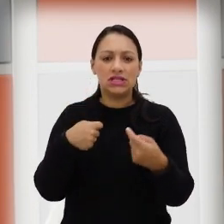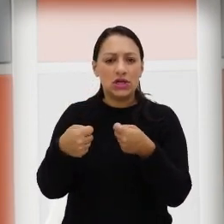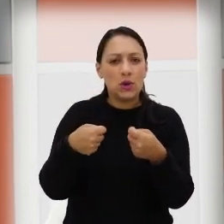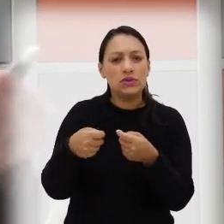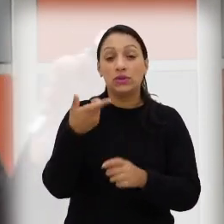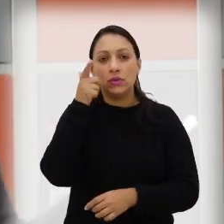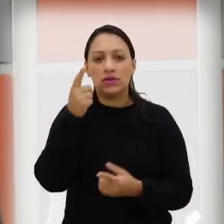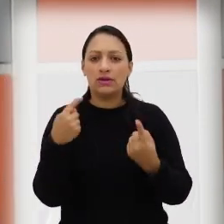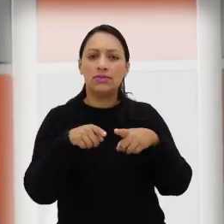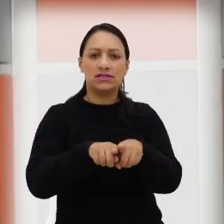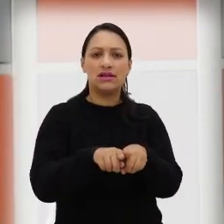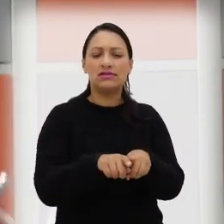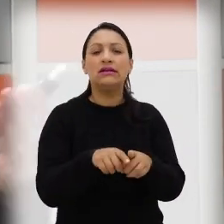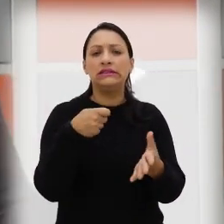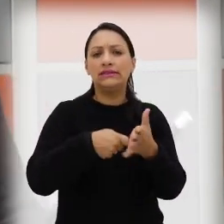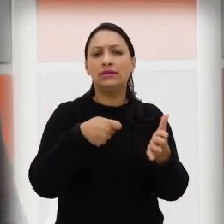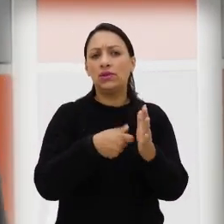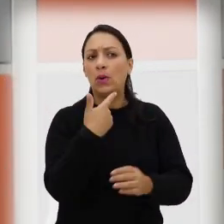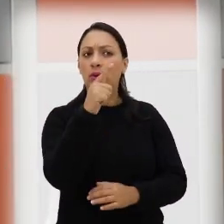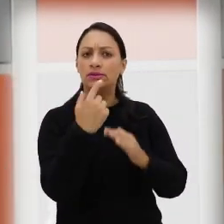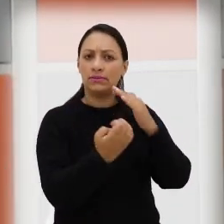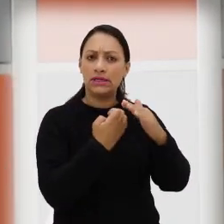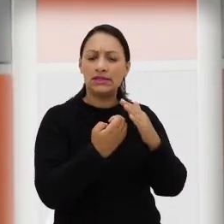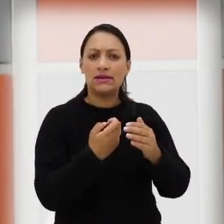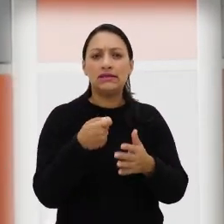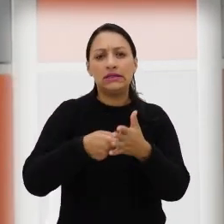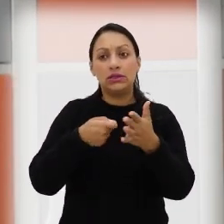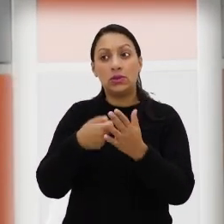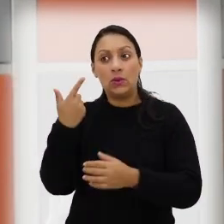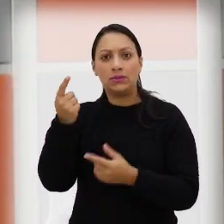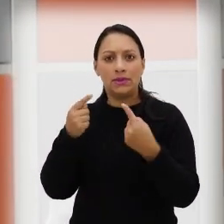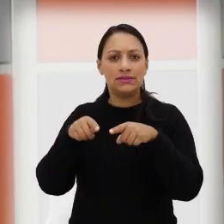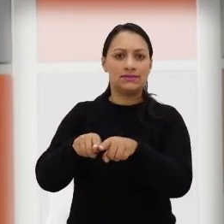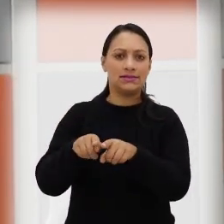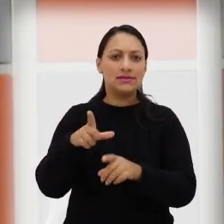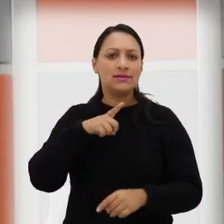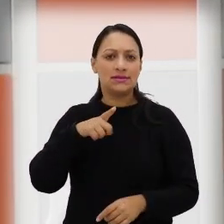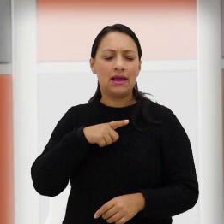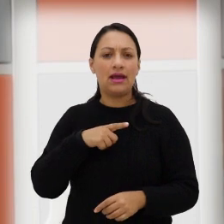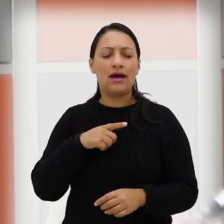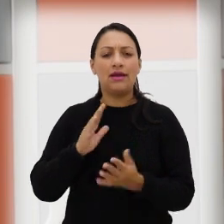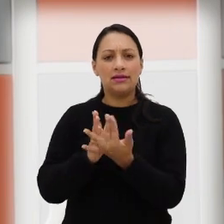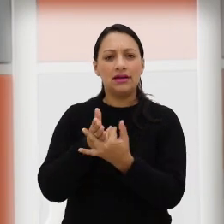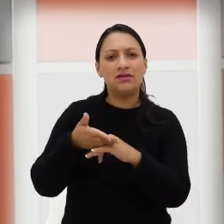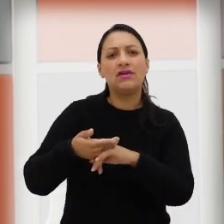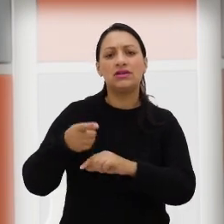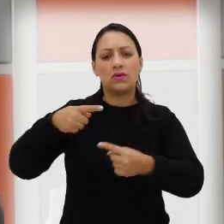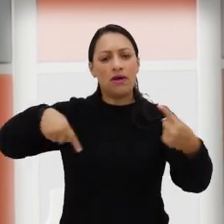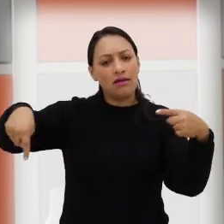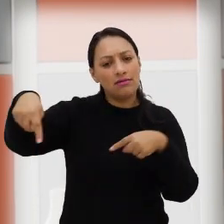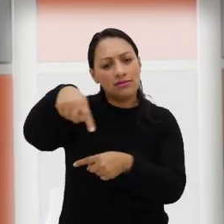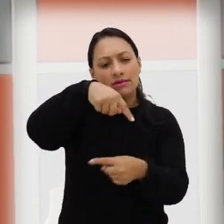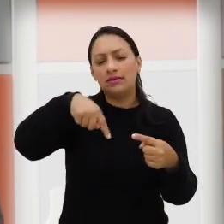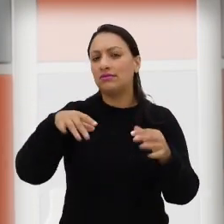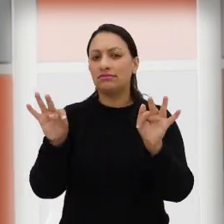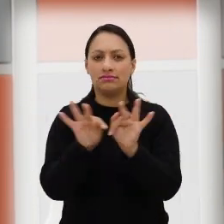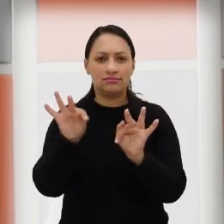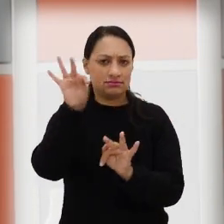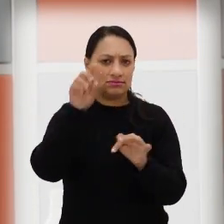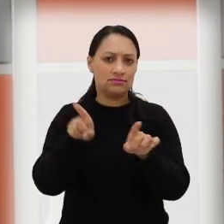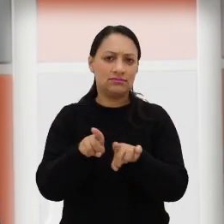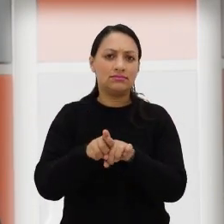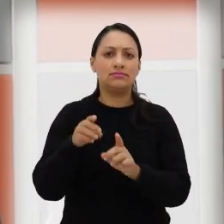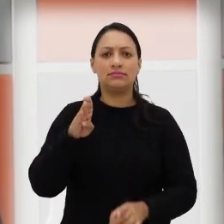a gente valida com outras empresas, com outras parcerias que a gente tem pelo ecossistema, pelo Fevalitec Park, tanto quanto o